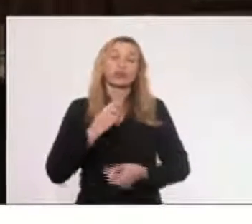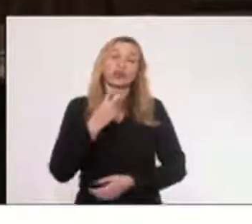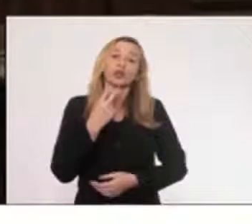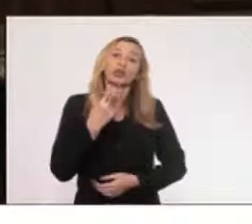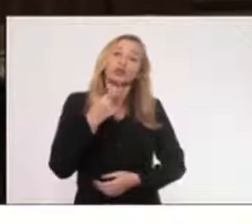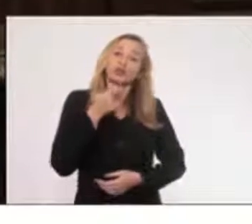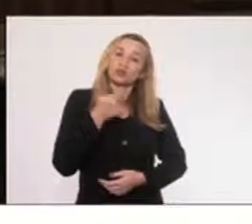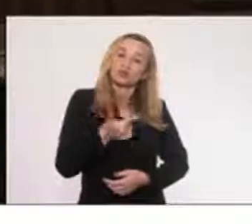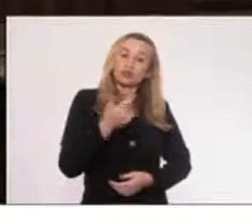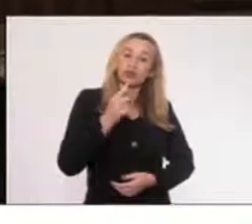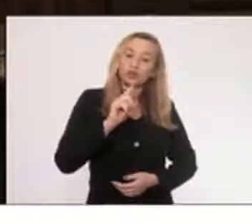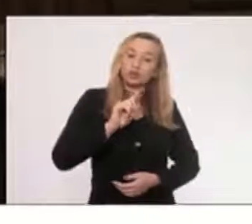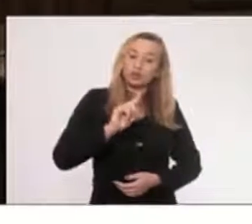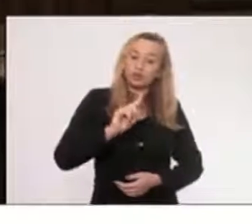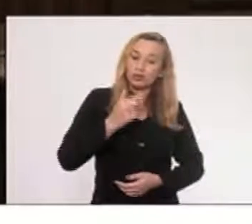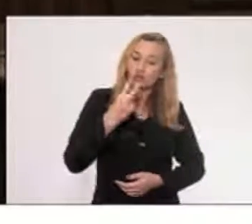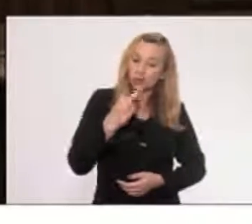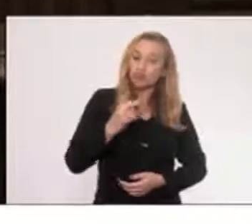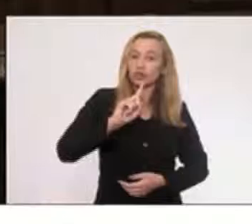2,3 bilhões